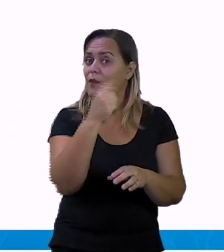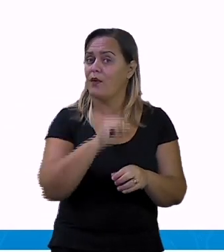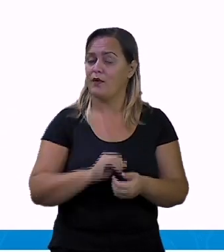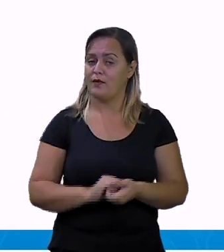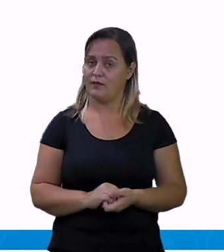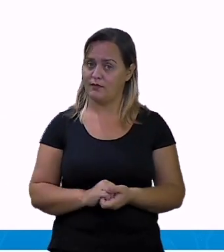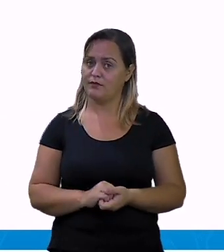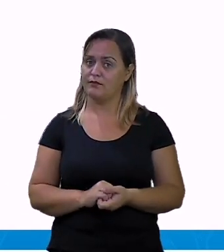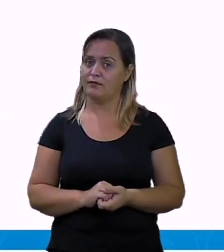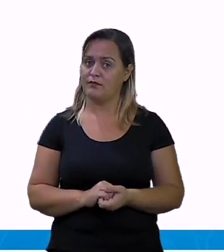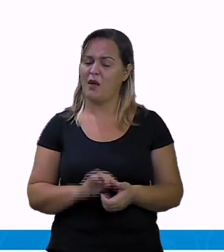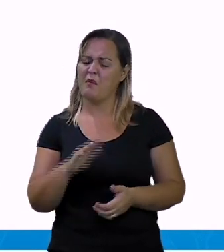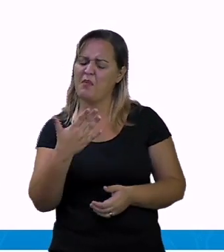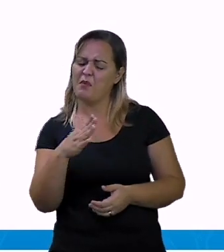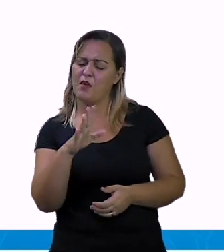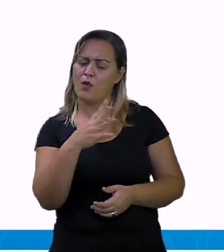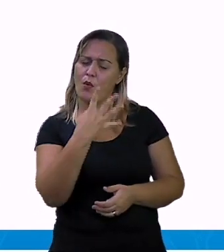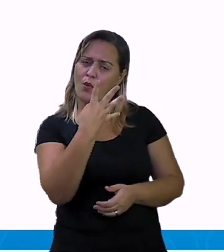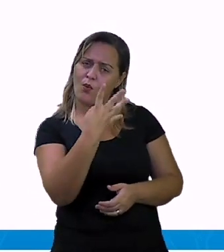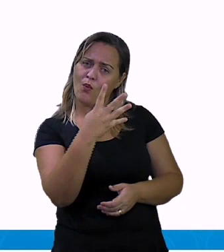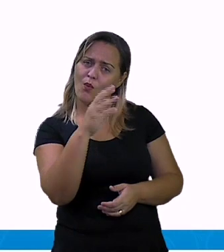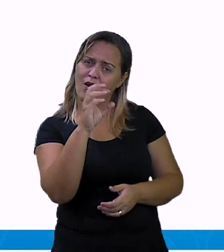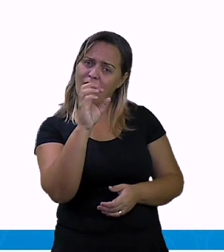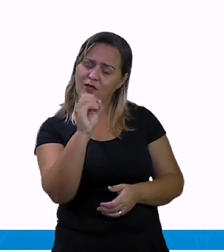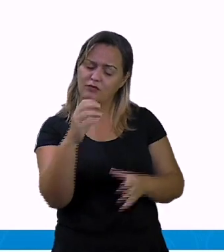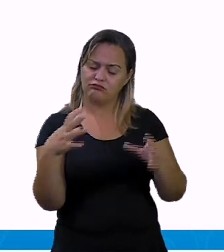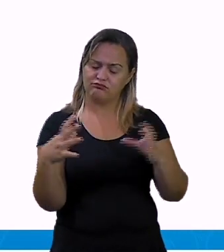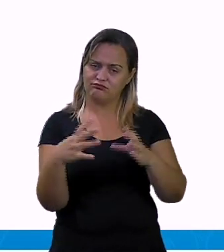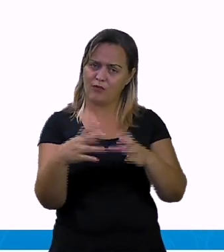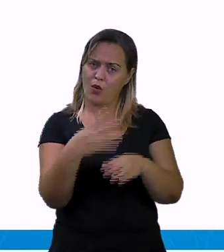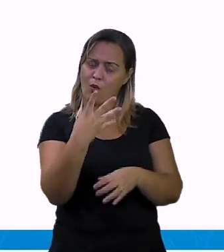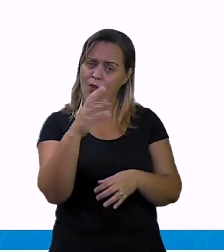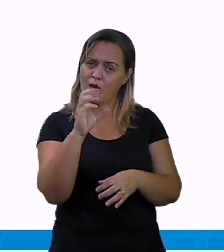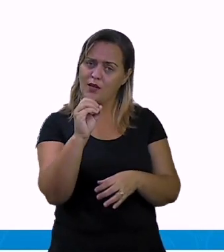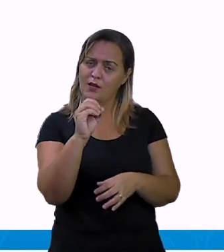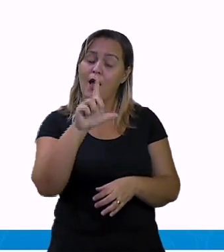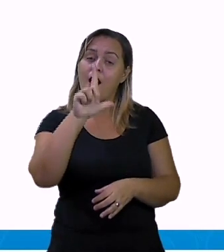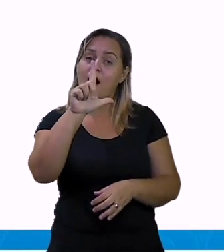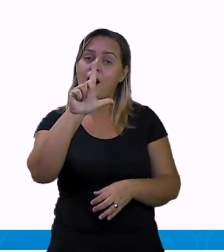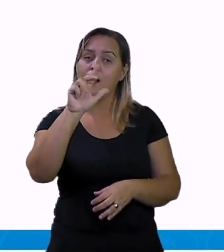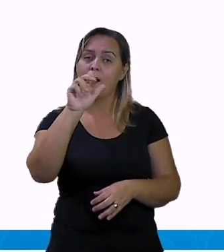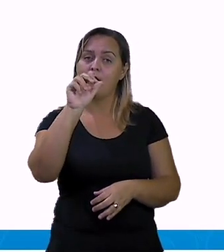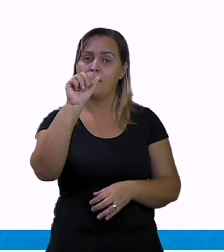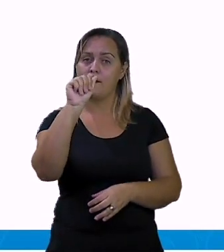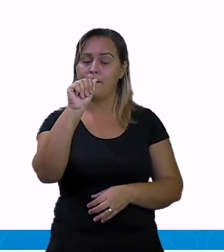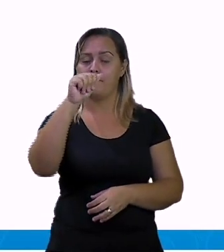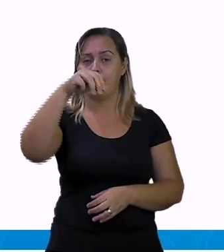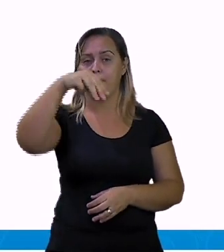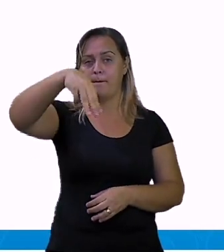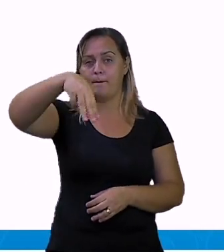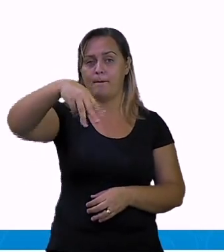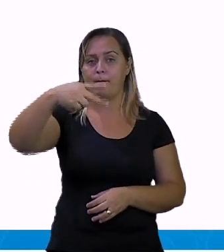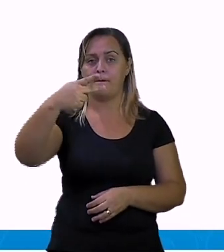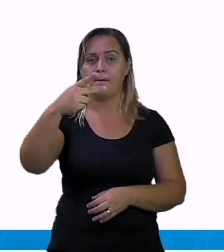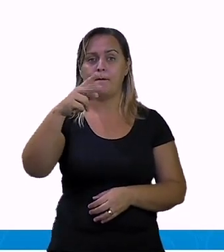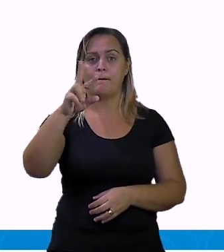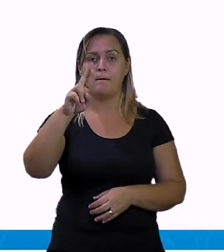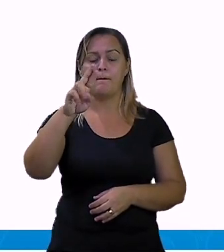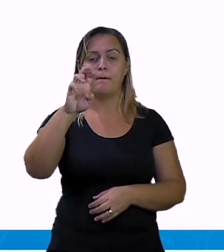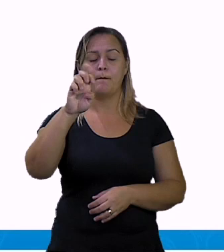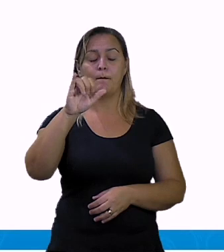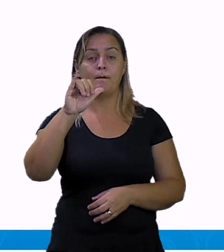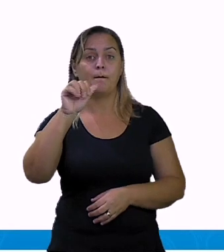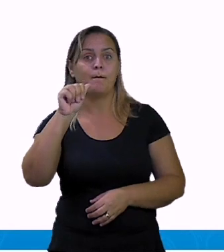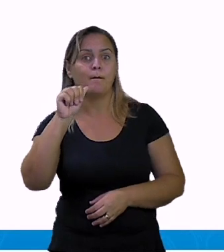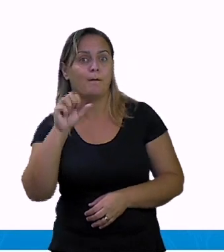mais ou menos 40 espécies de lampreias são conhecidas e mais ou menos 50 Feiticeira